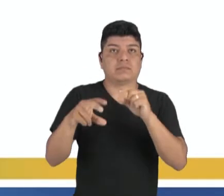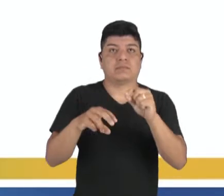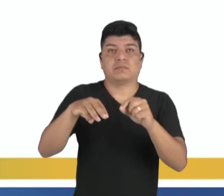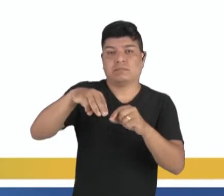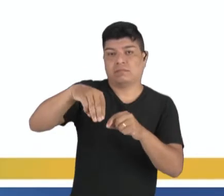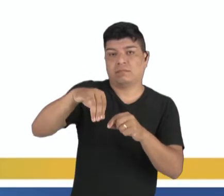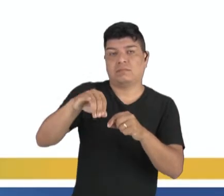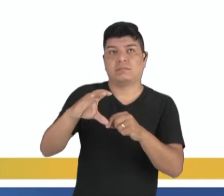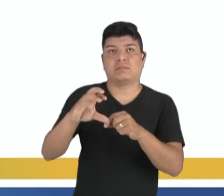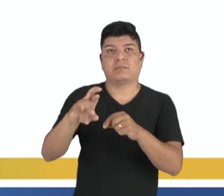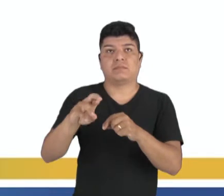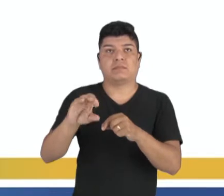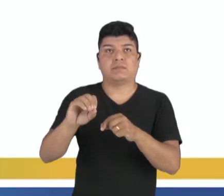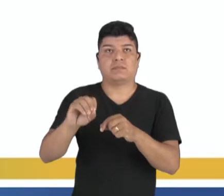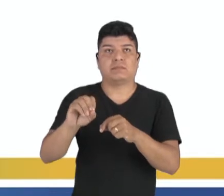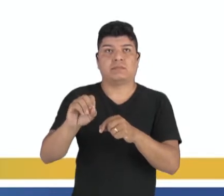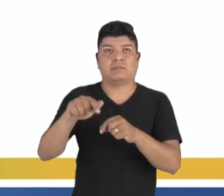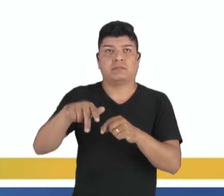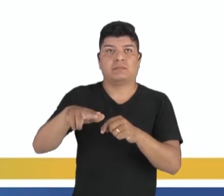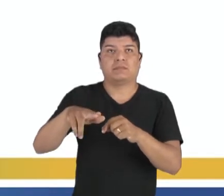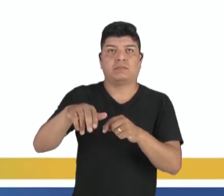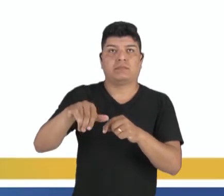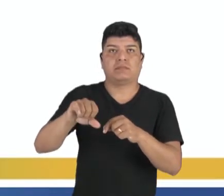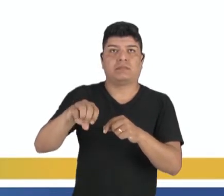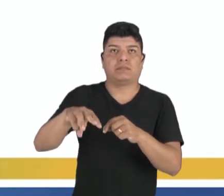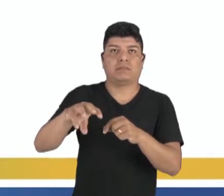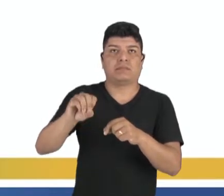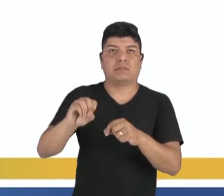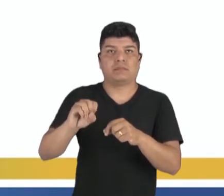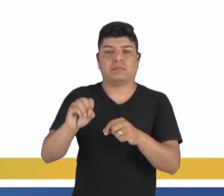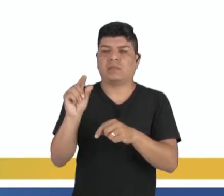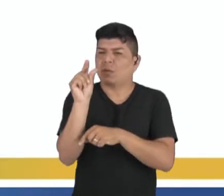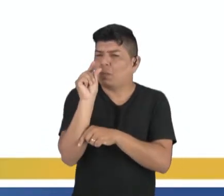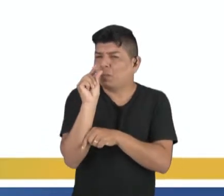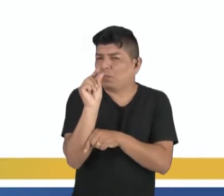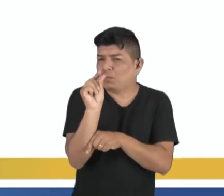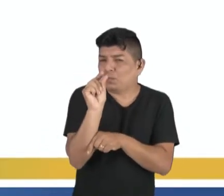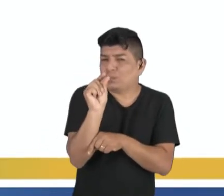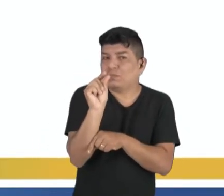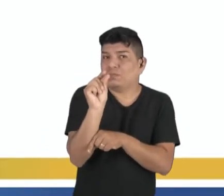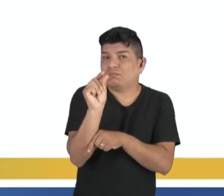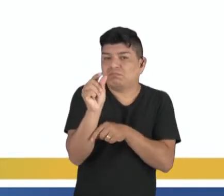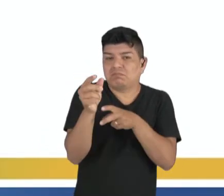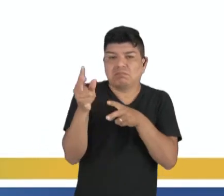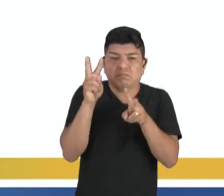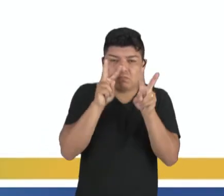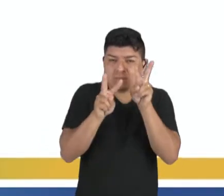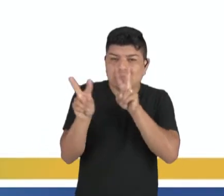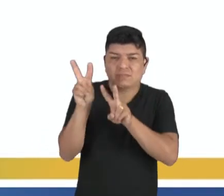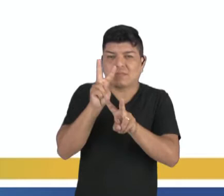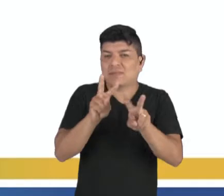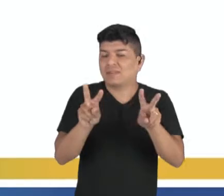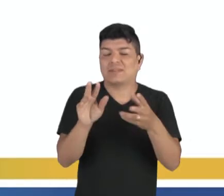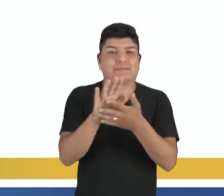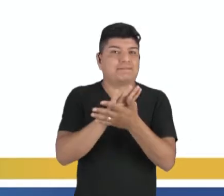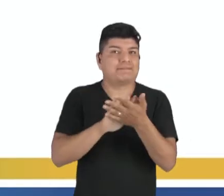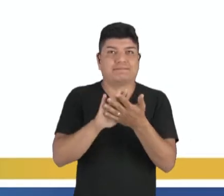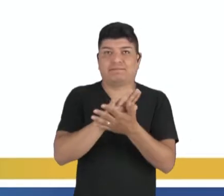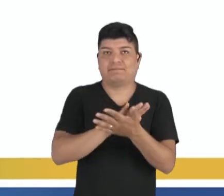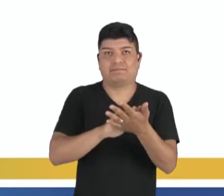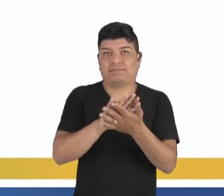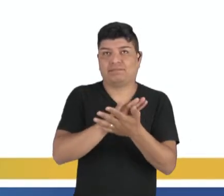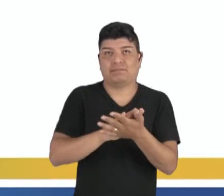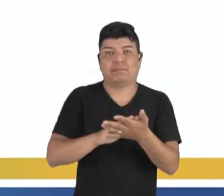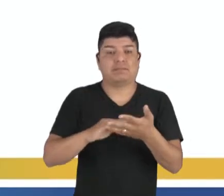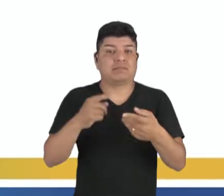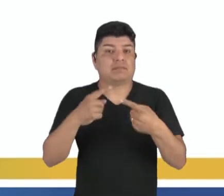são micro-organismos, ou seja, são organismos tão pequenos que não são visíveis a olho nu.